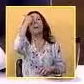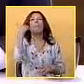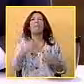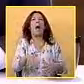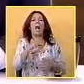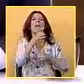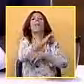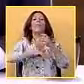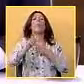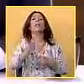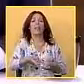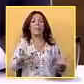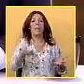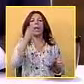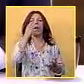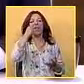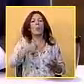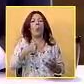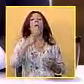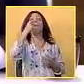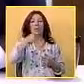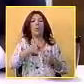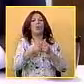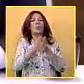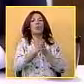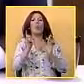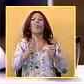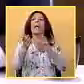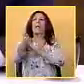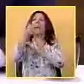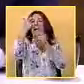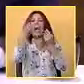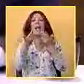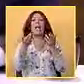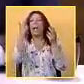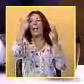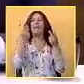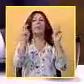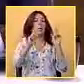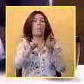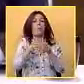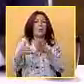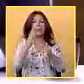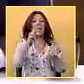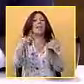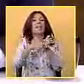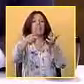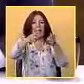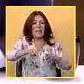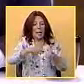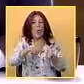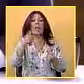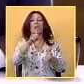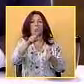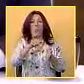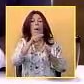está a falhar toda a questão democrática também. Está a ir quase pelo mesmo caminho o Tratado de Lisboa, da forma como nos querem implementar. Na